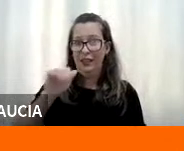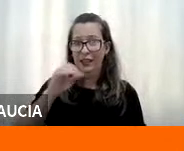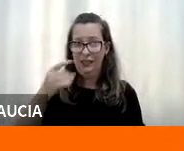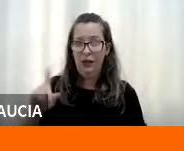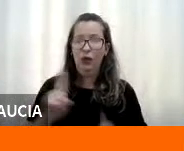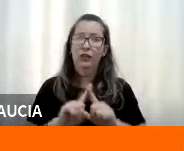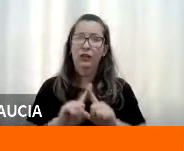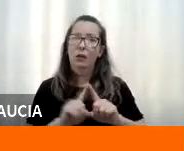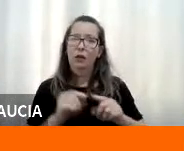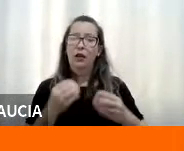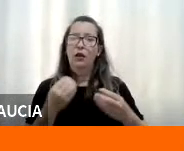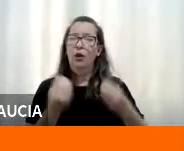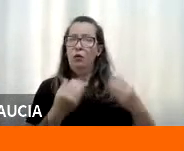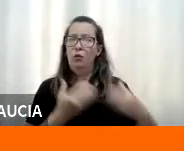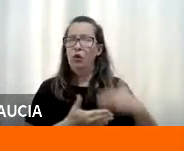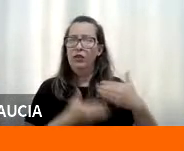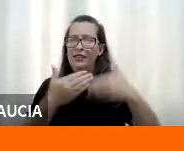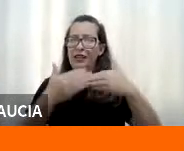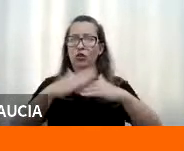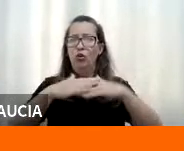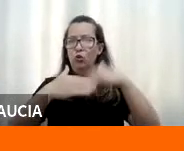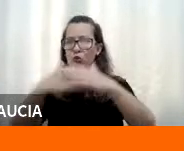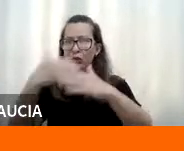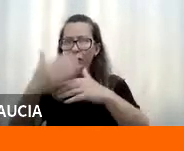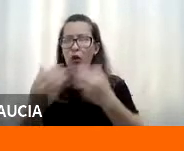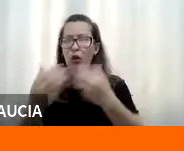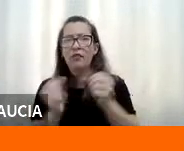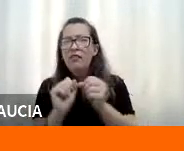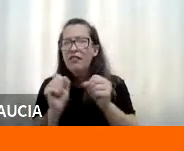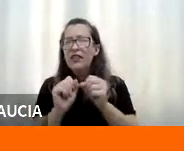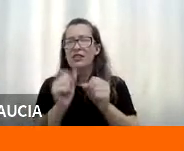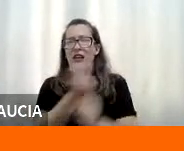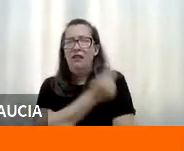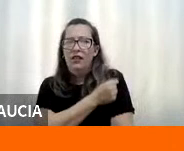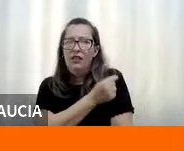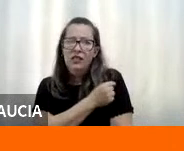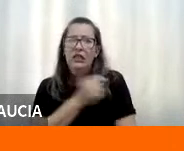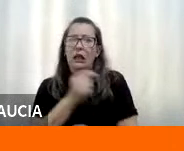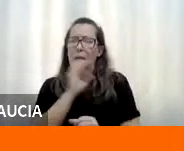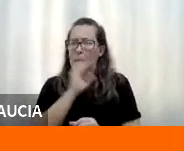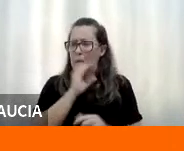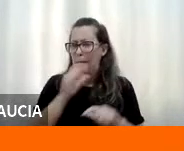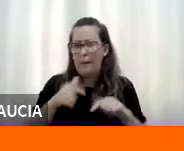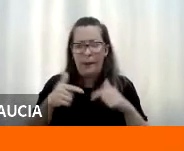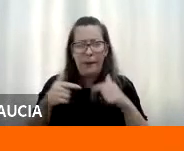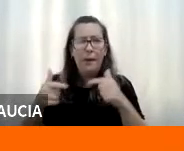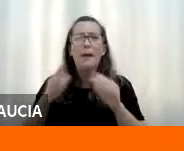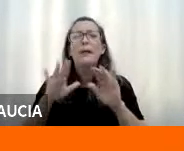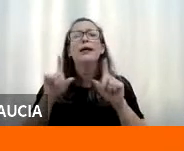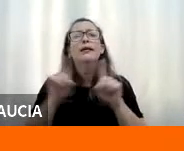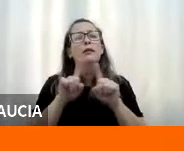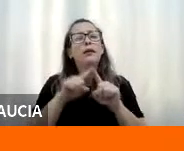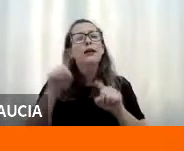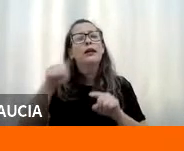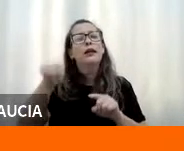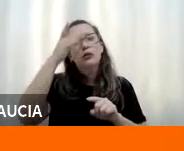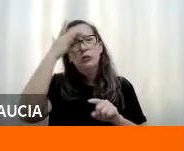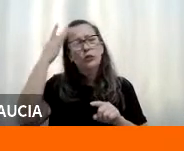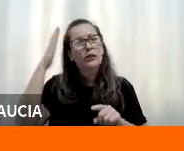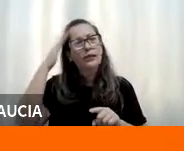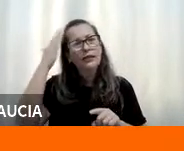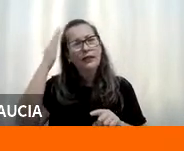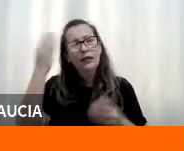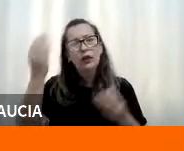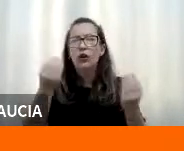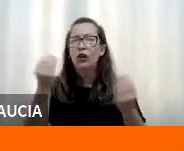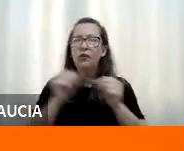do processo de preparação das vacinas, né, toda a corrida que houve, mas também para as pessoas entenderem como é que se